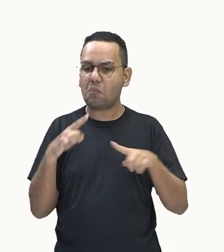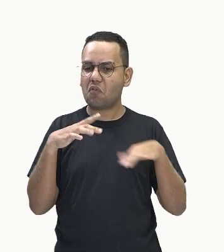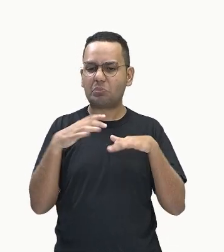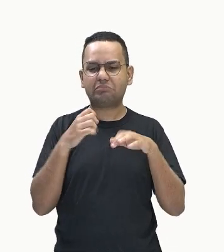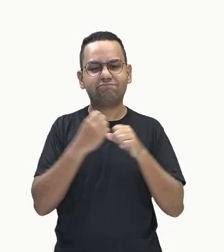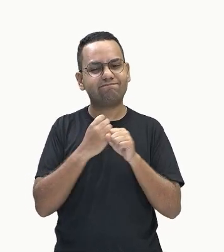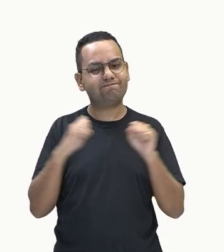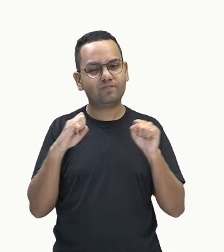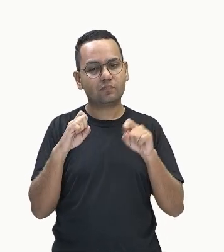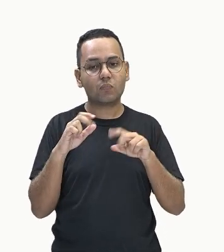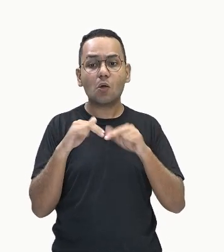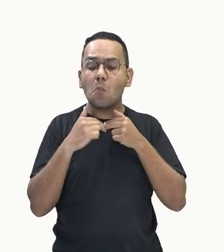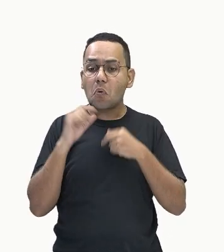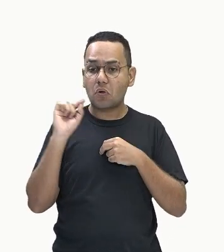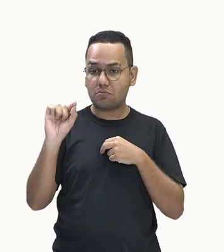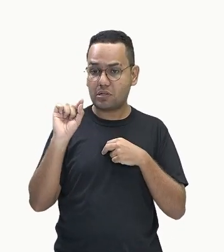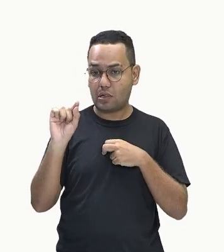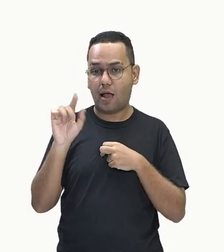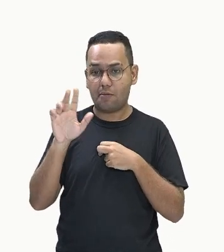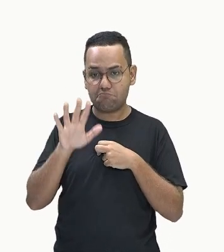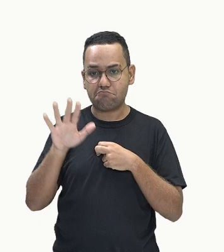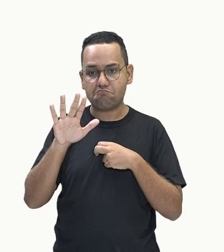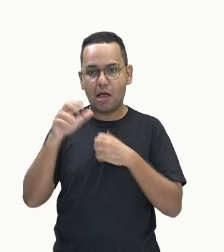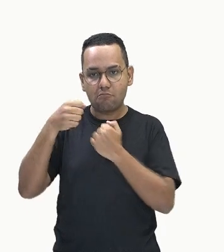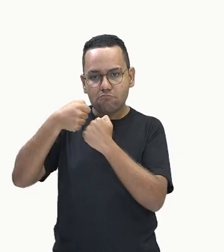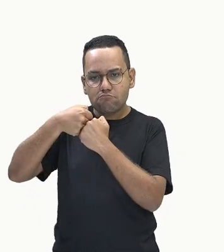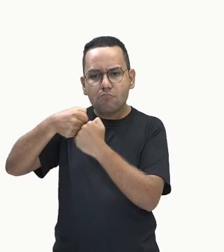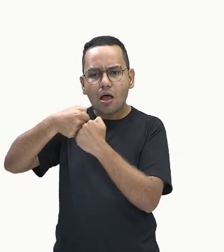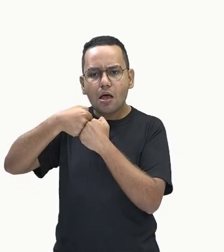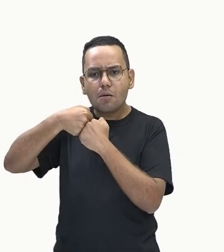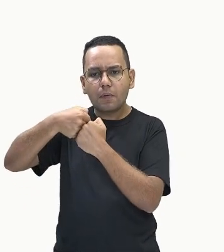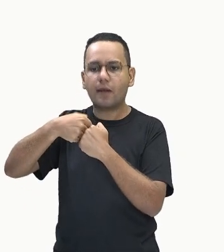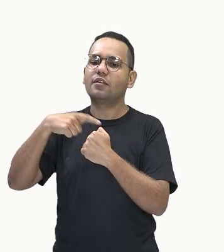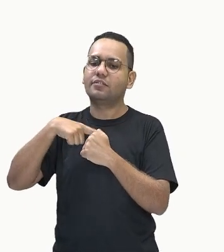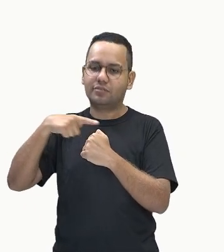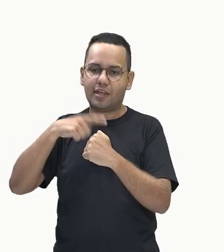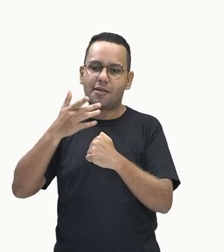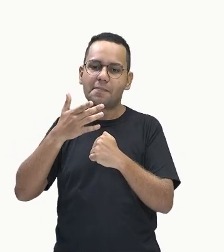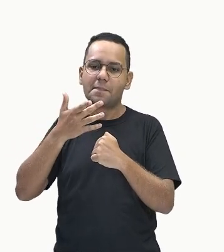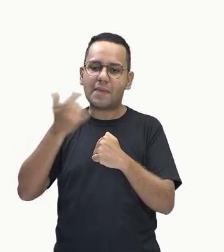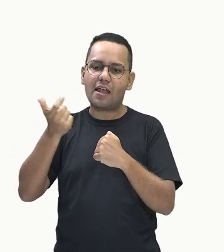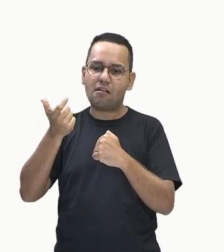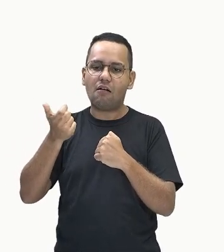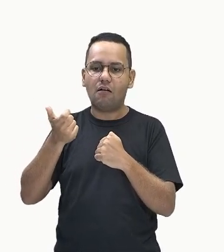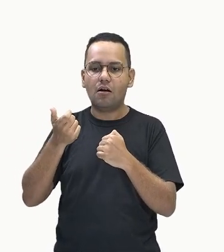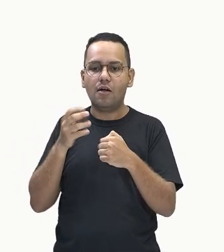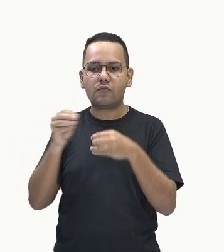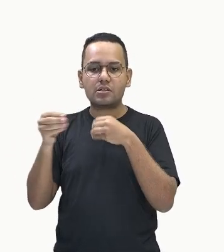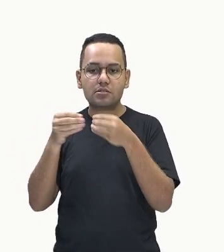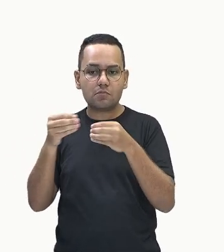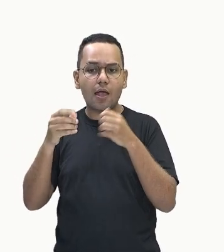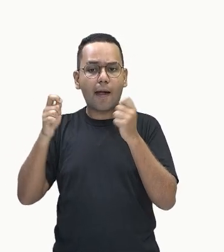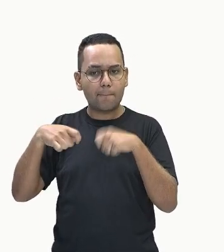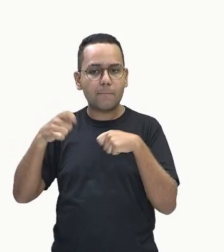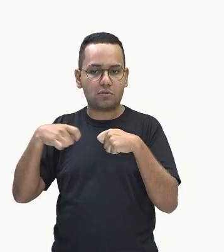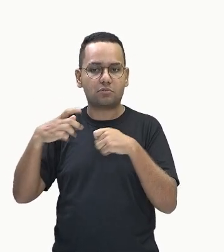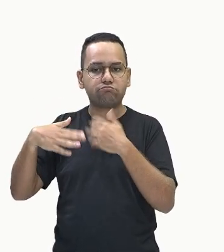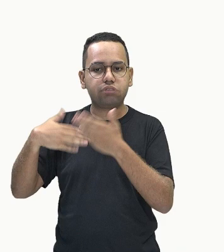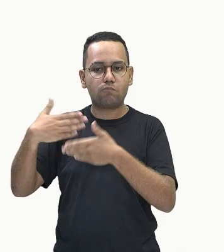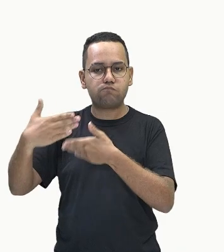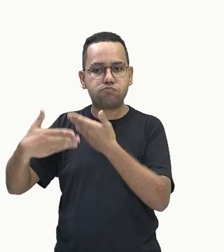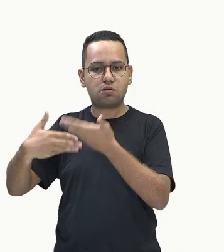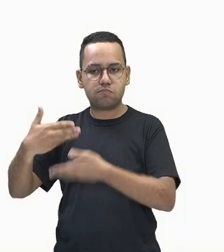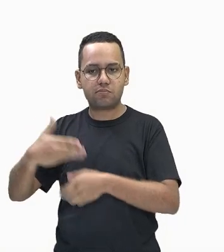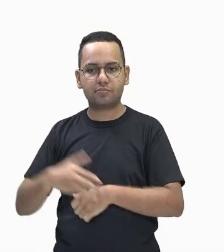E o tecido conjuntivo cartilaginoso ele permite que haja maior flexibilidade para permitir a movimentação de forma bem adequada.